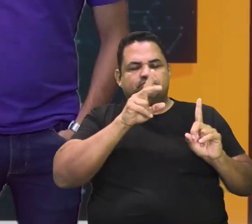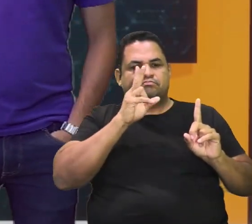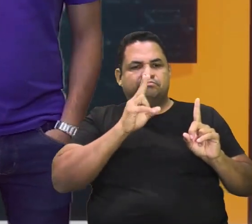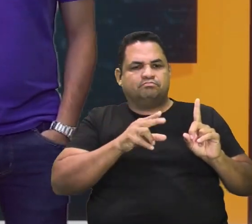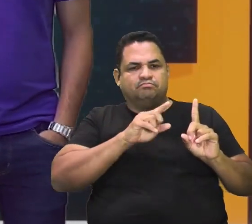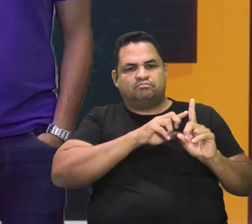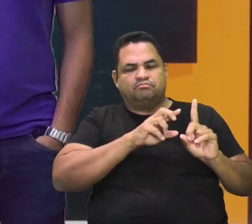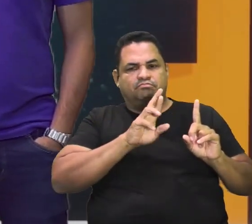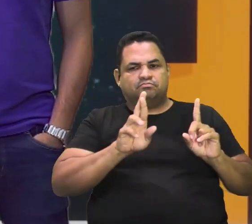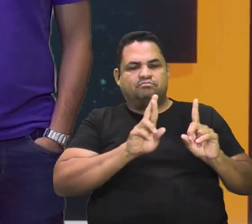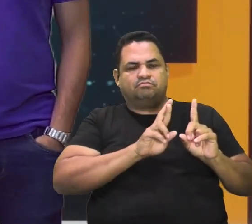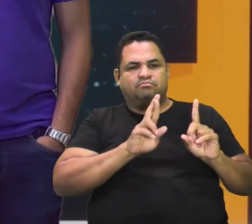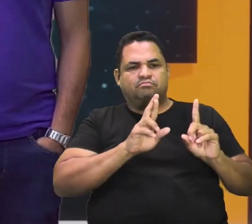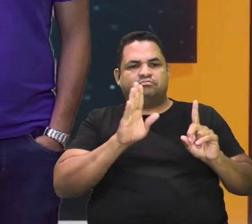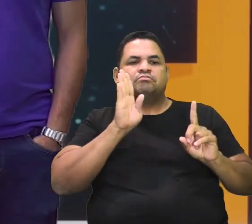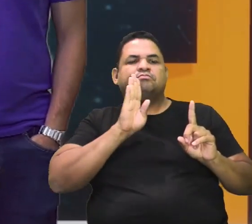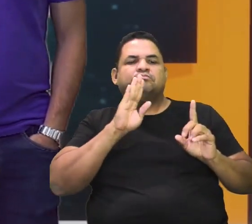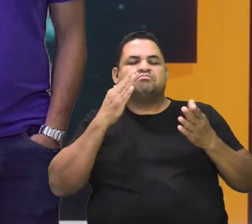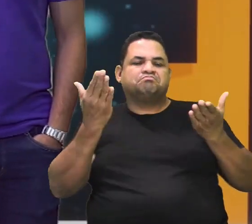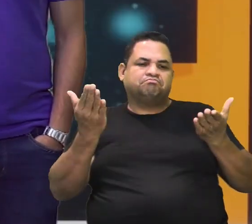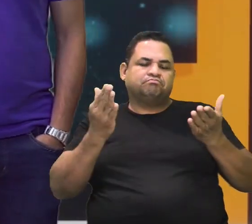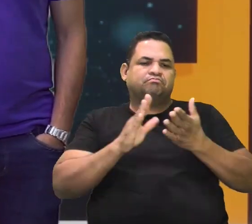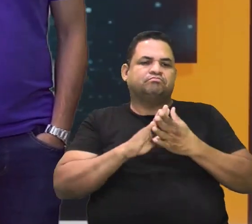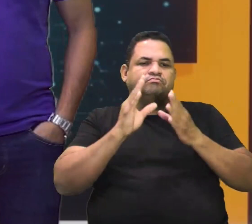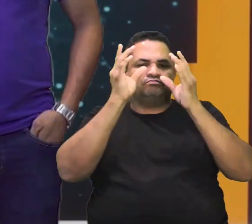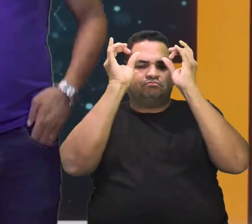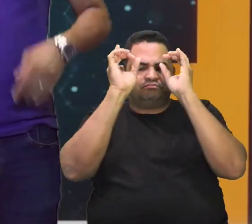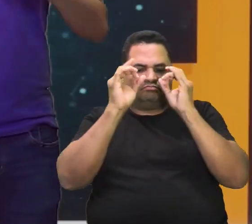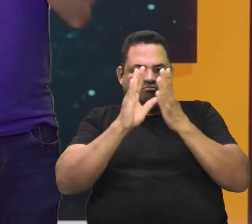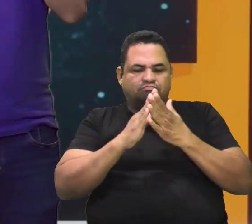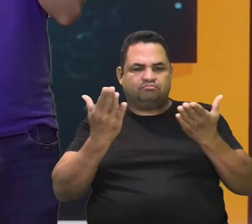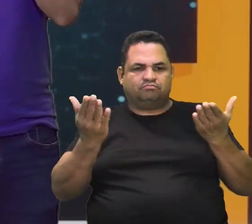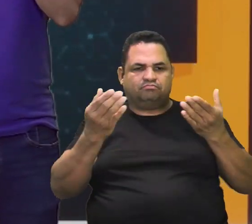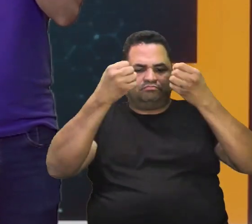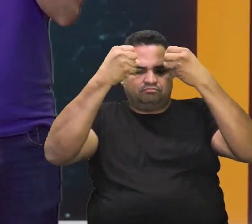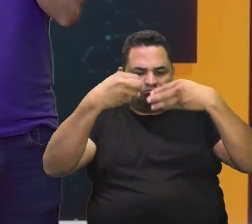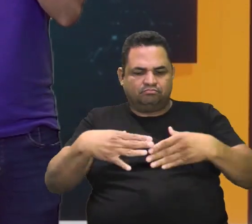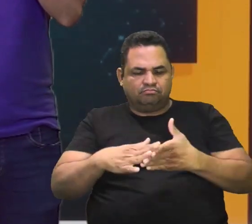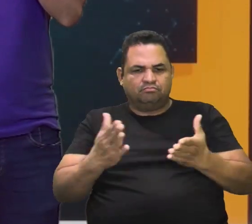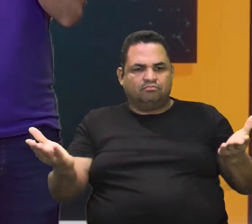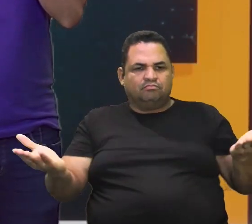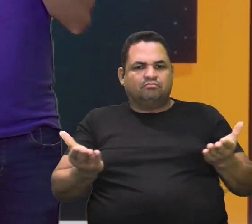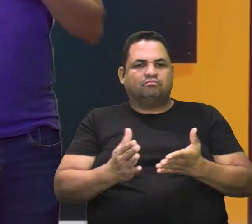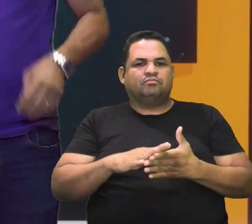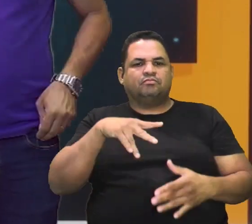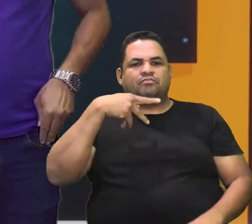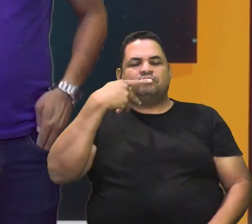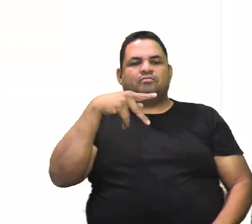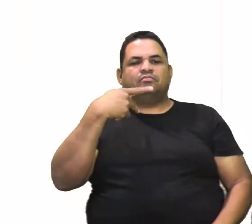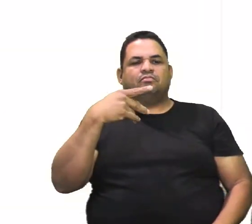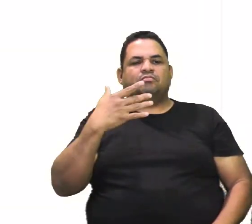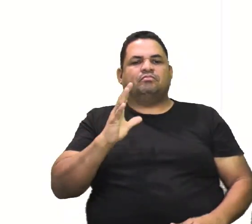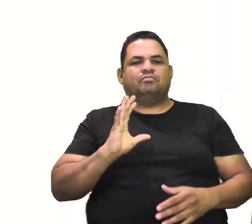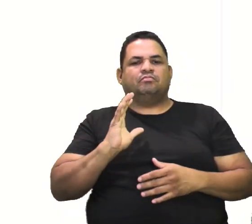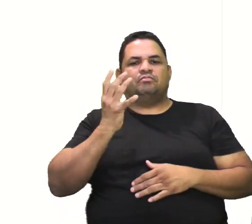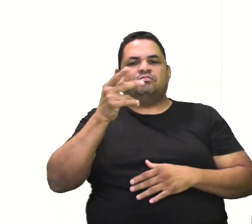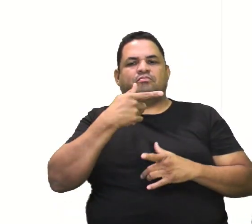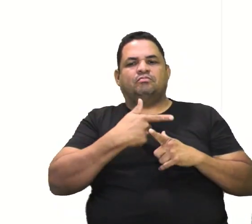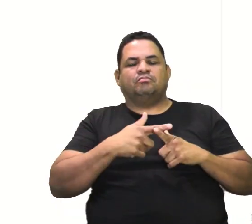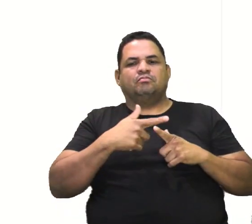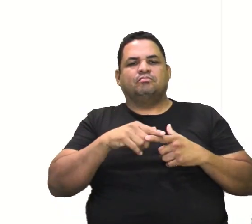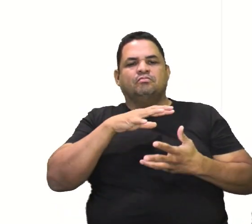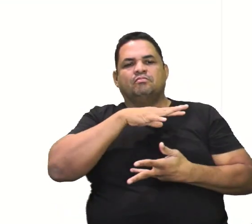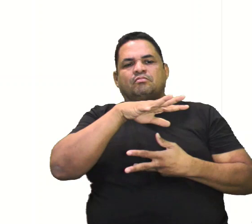ao raio, né? Isso é então, isso a gente vai esmiuçar agora com vocês, tá bom? Olha lá. Falando, então, para